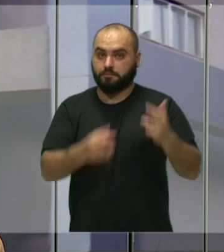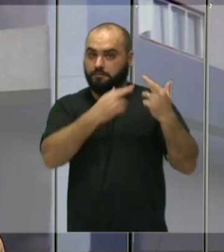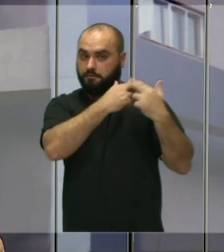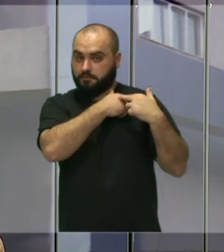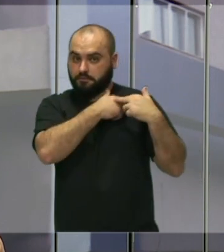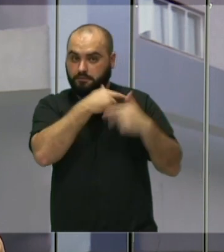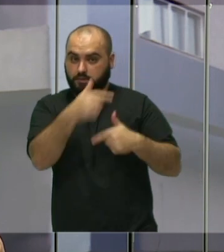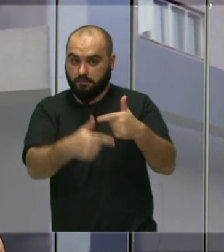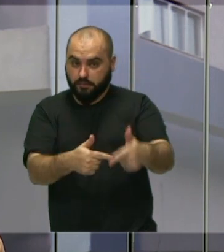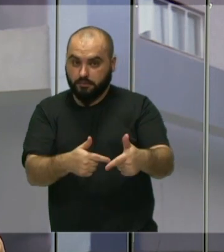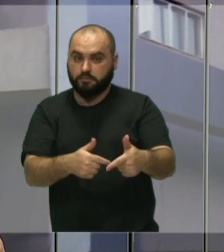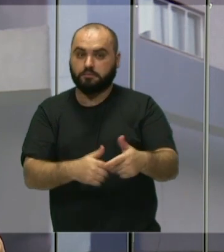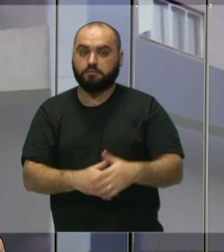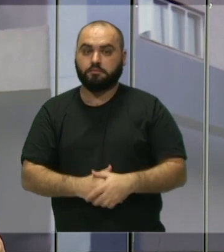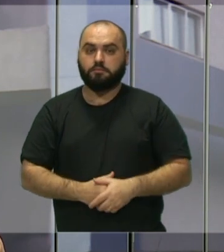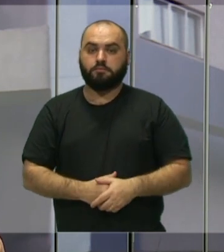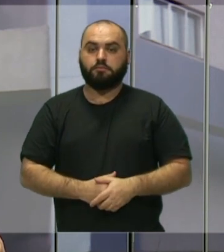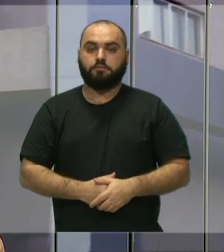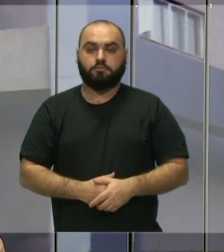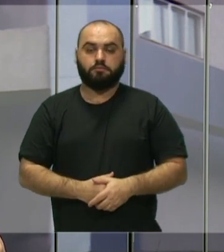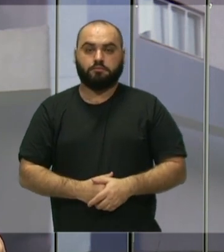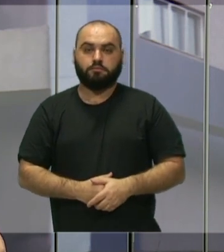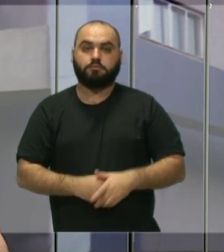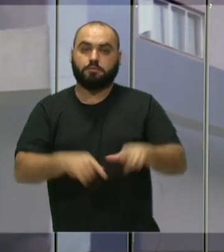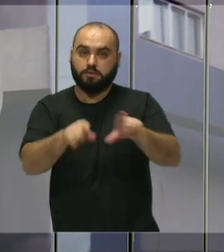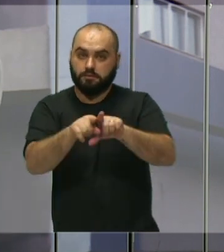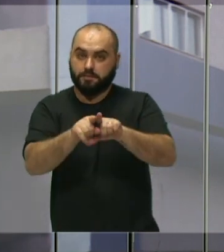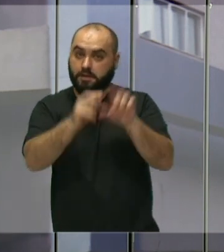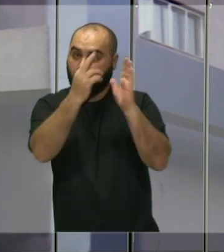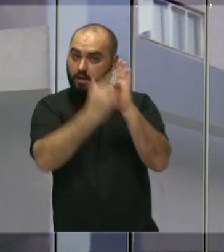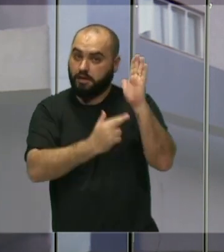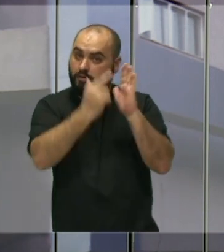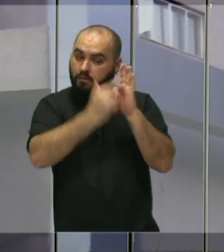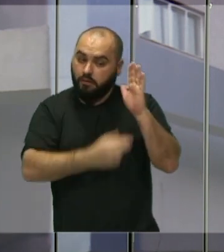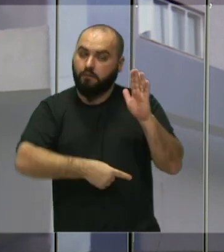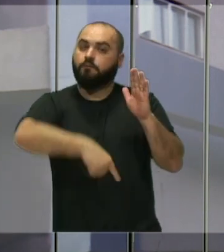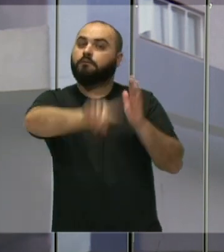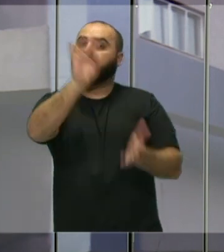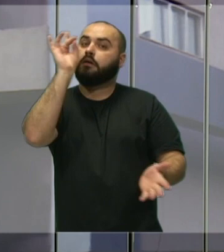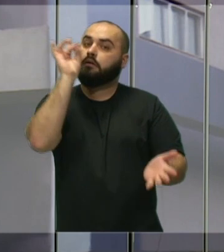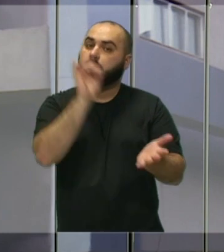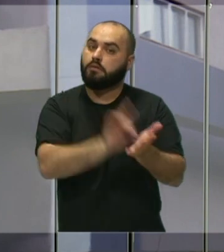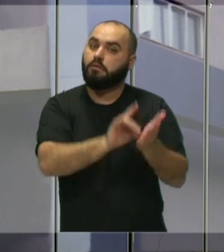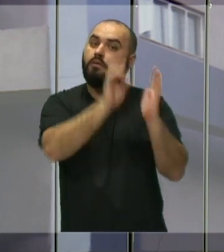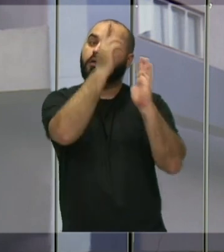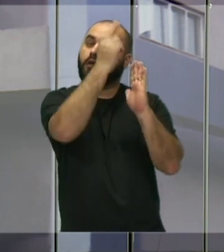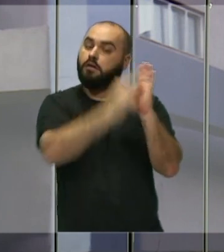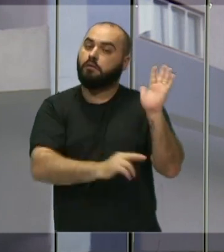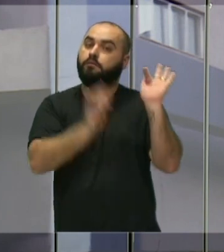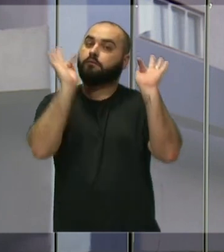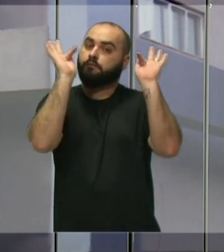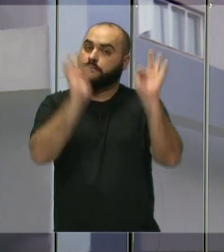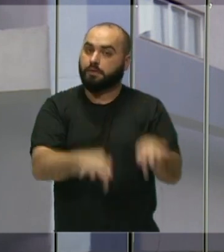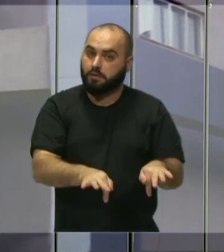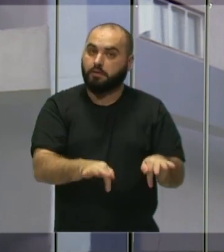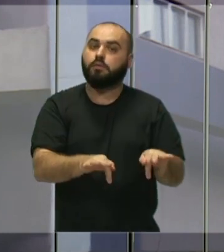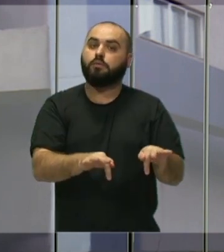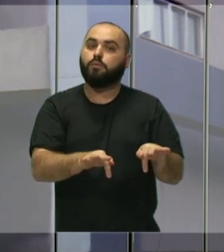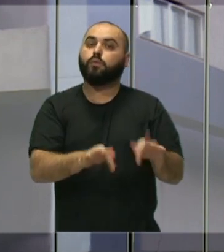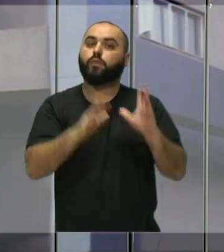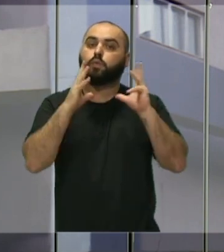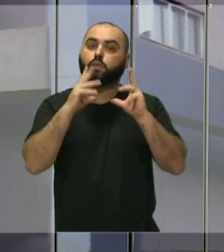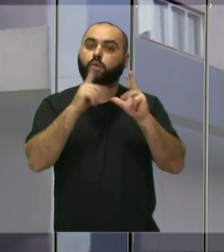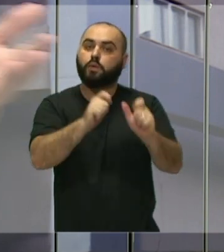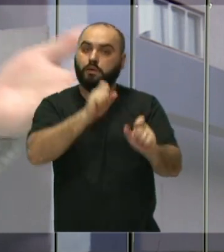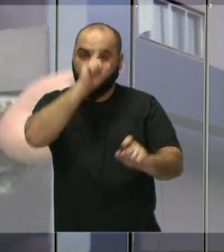andamento aos trabalhos, e a relatora, que vai justamente fazer esse relatório final com todas as conclusões